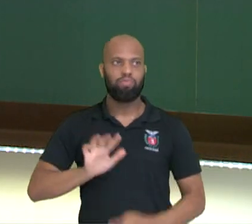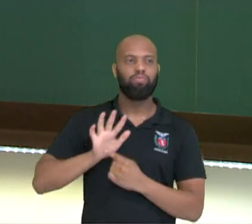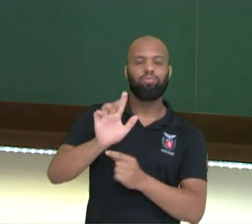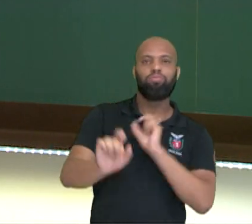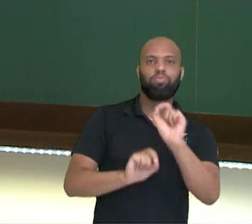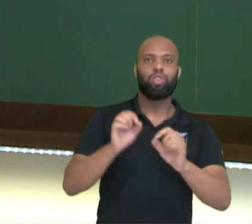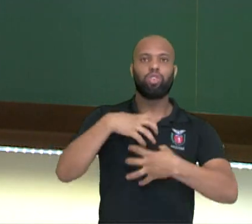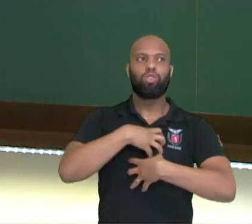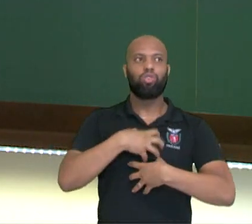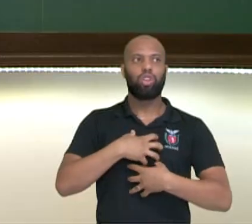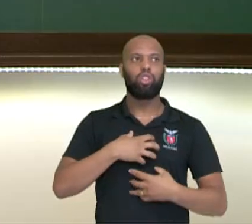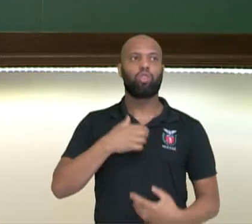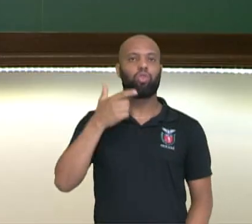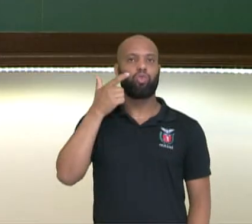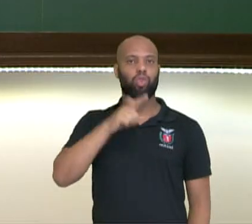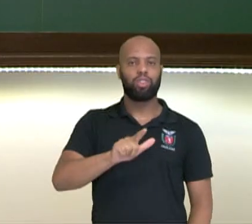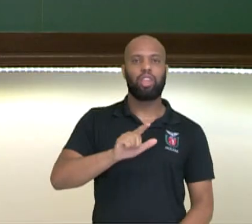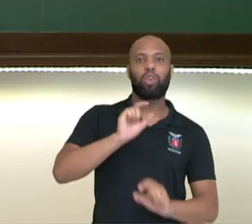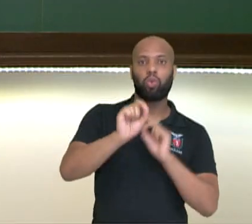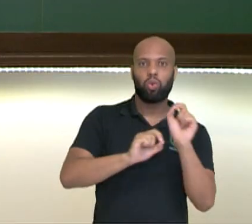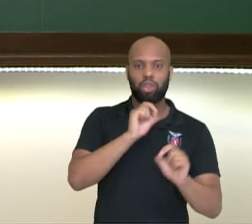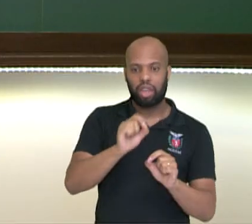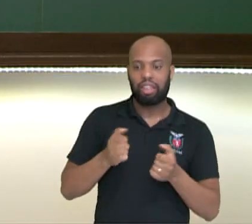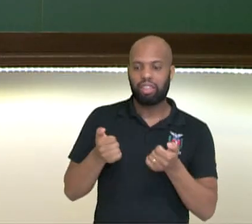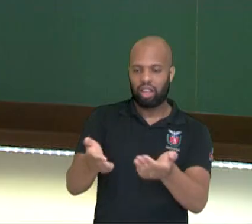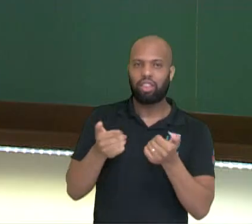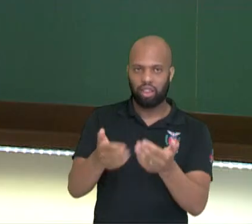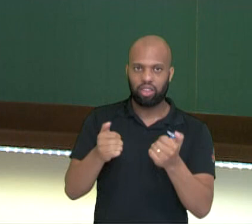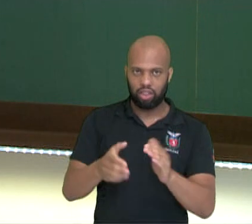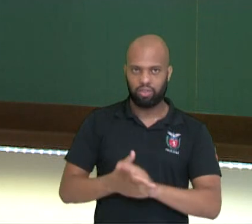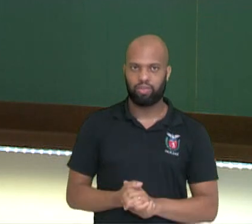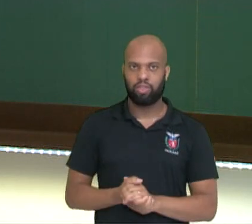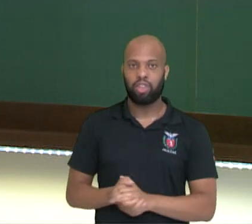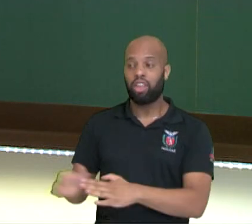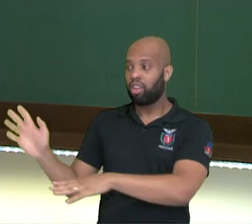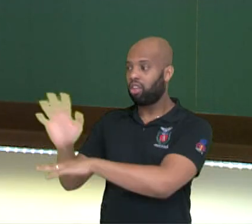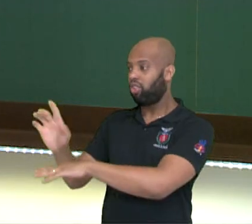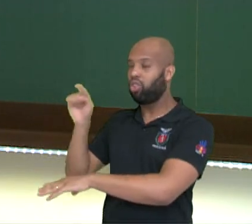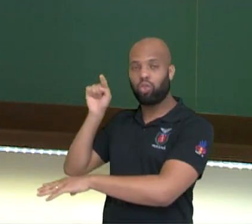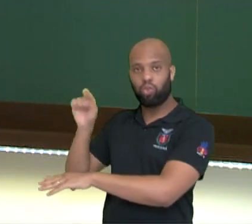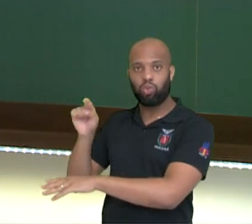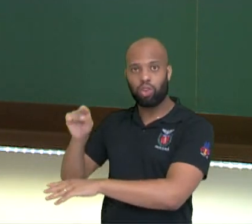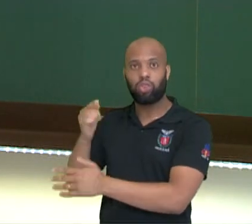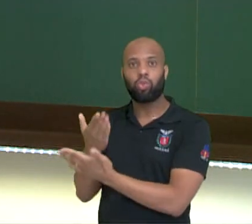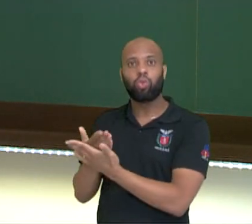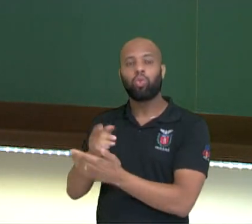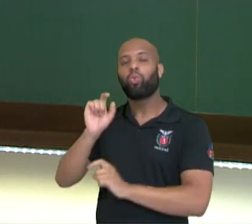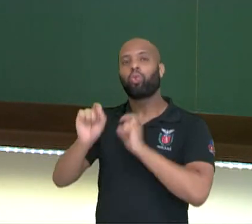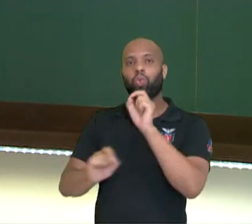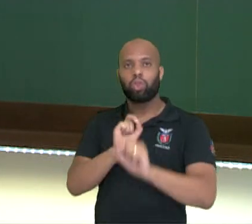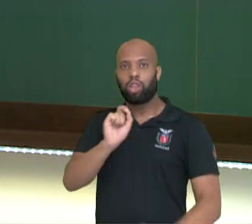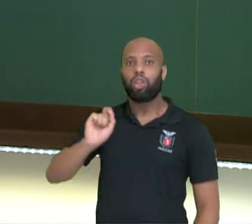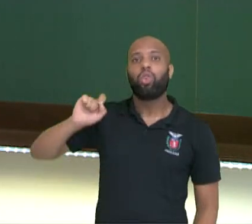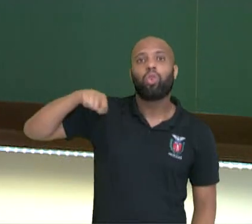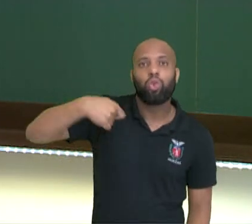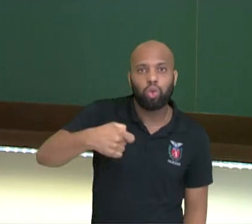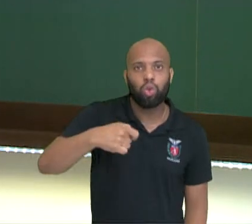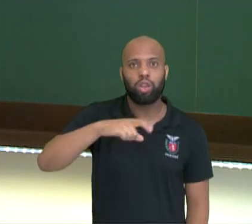tendência do corpo ficar positivo e perder elétrons. Ok? Nesse vídeo, nós falamos